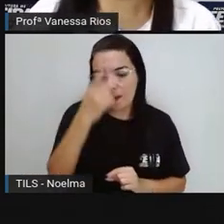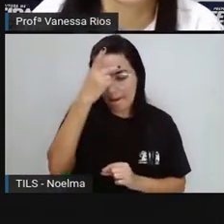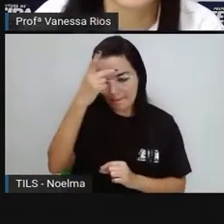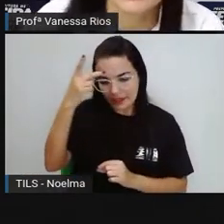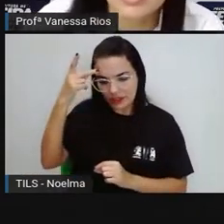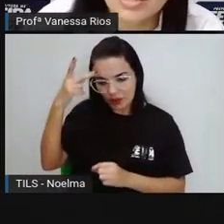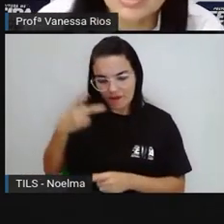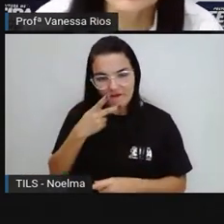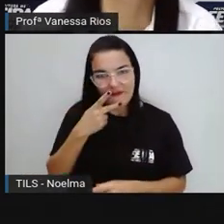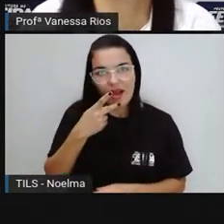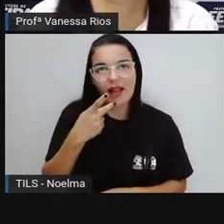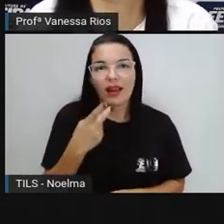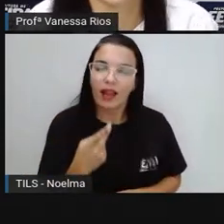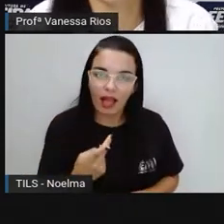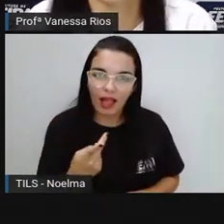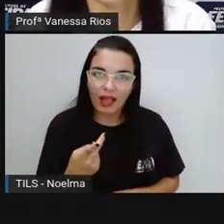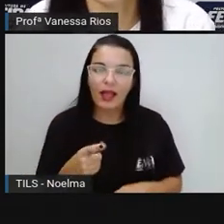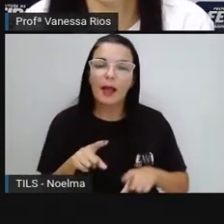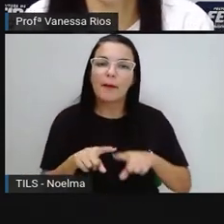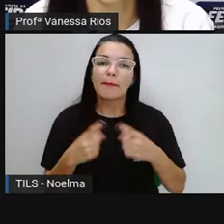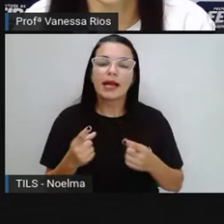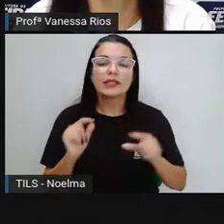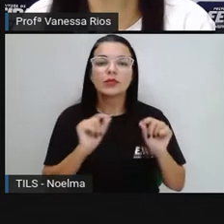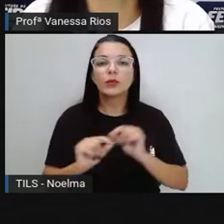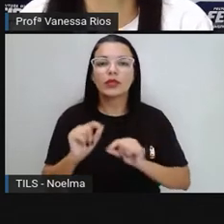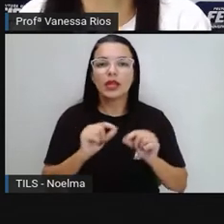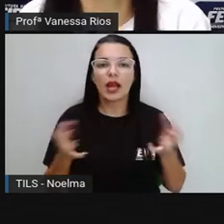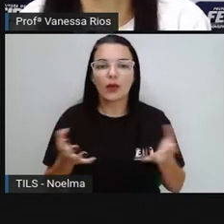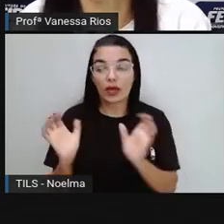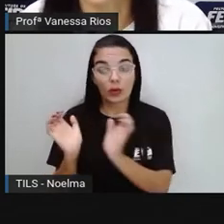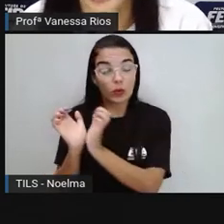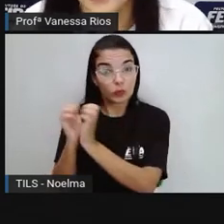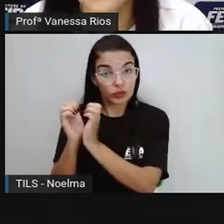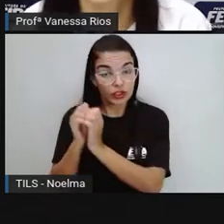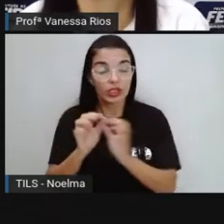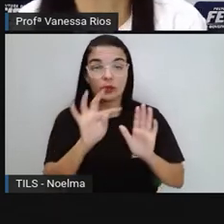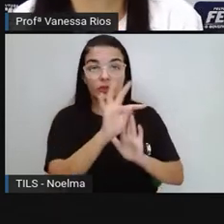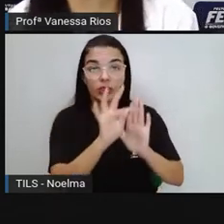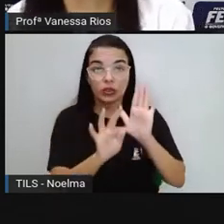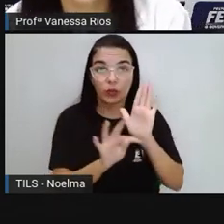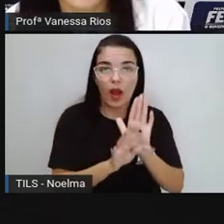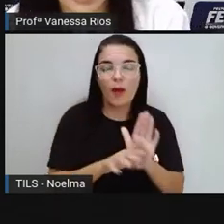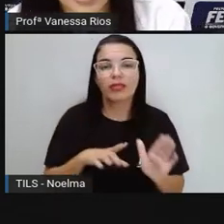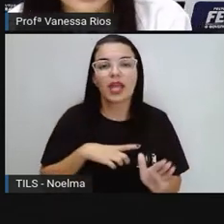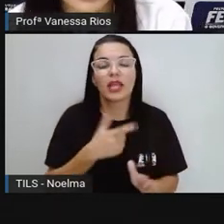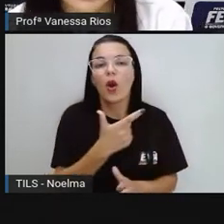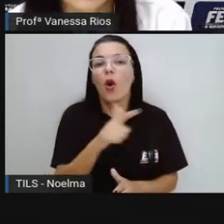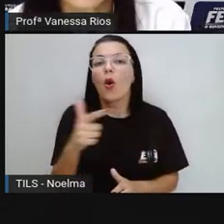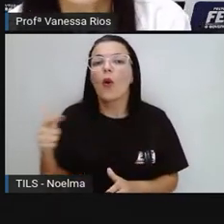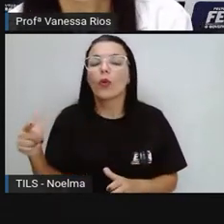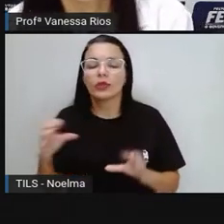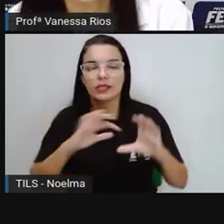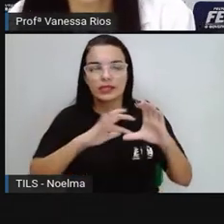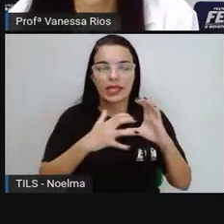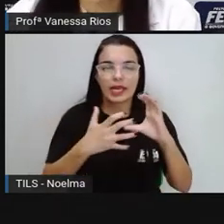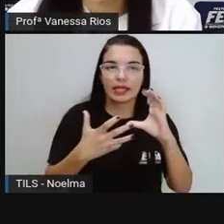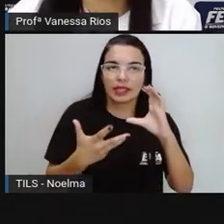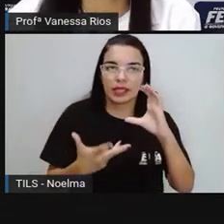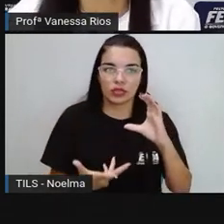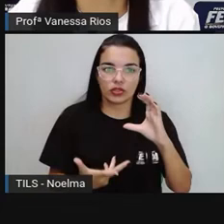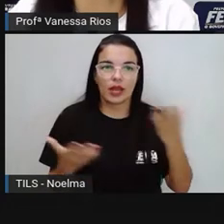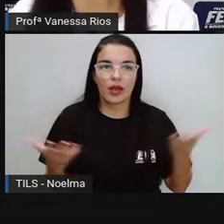se expressando, as resenhas aí como gênero textual têm outras características e a gente